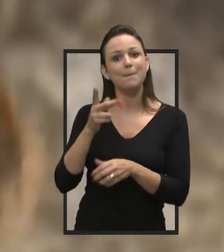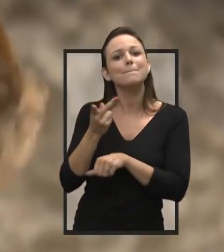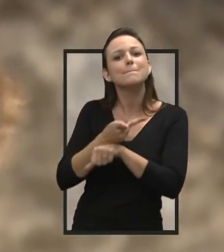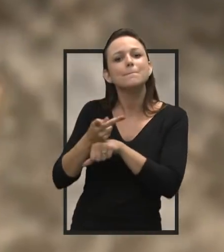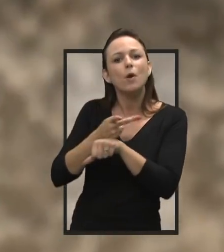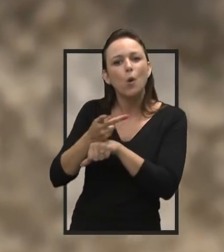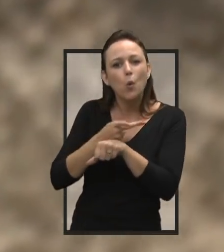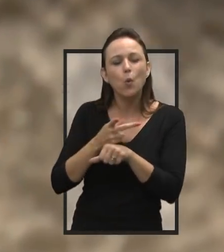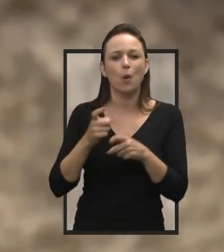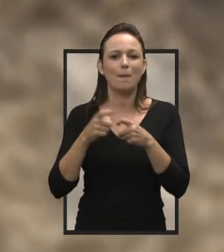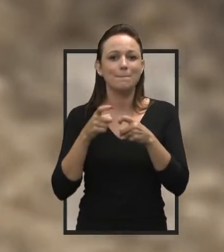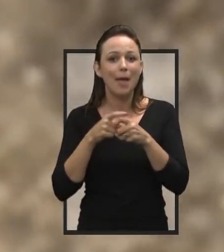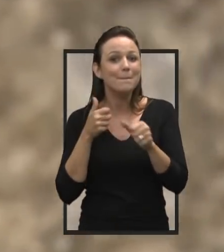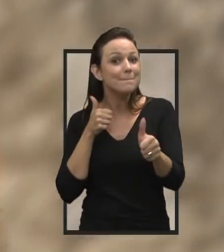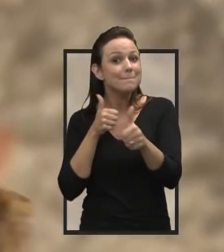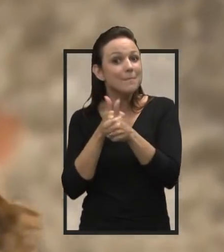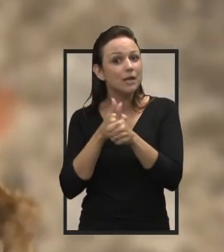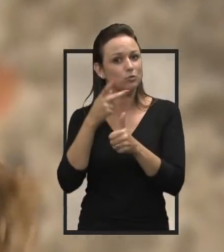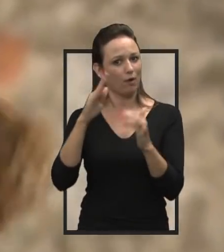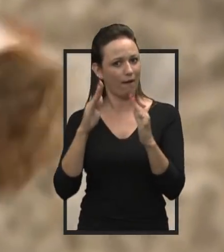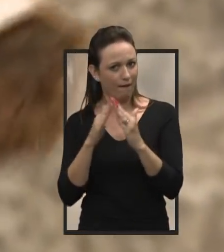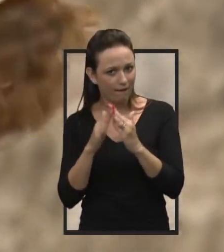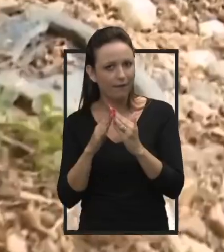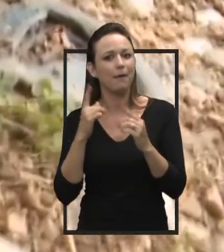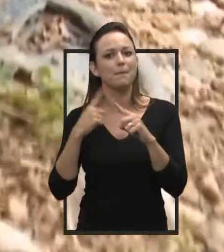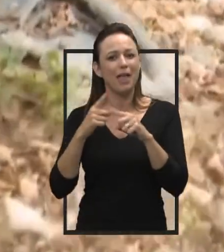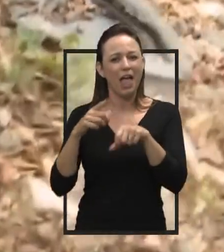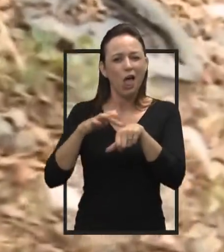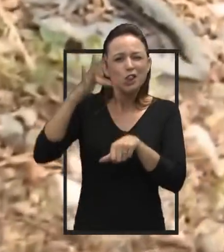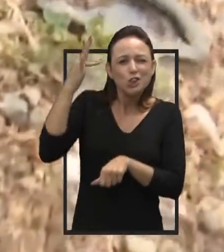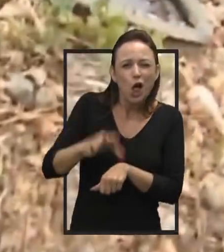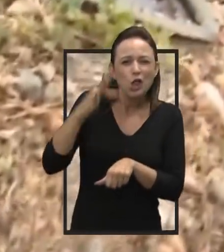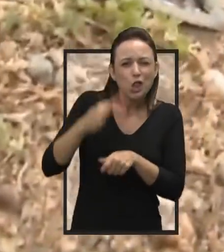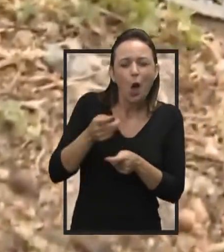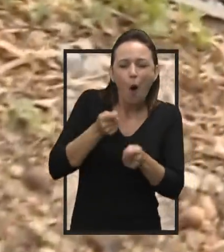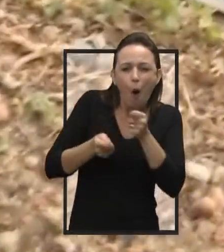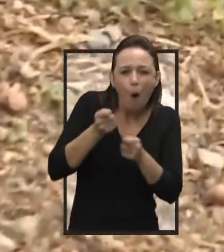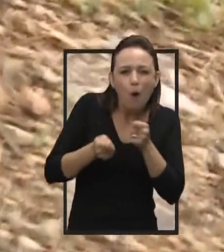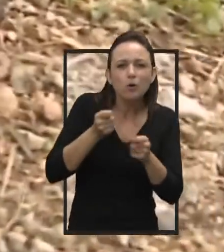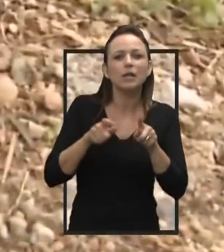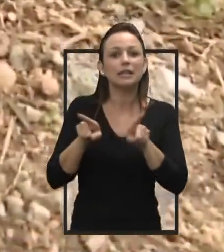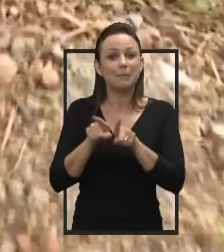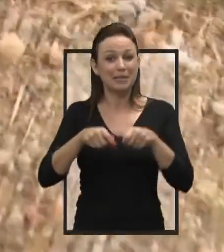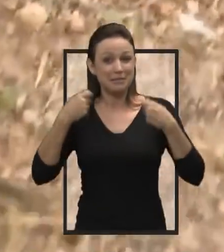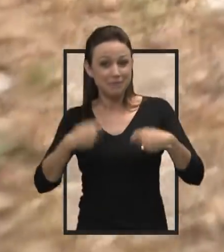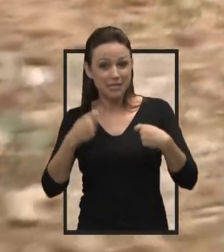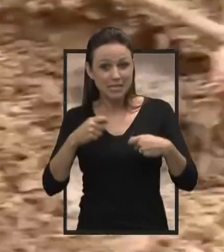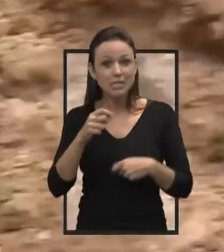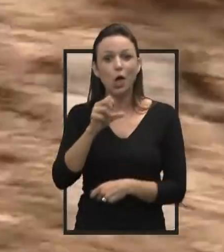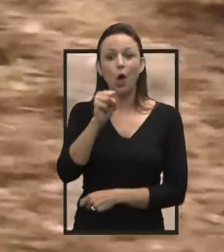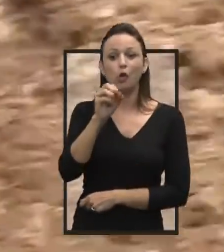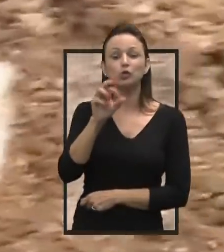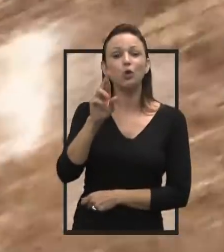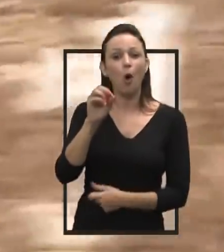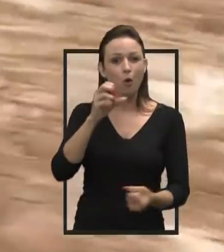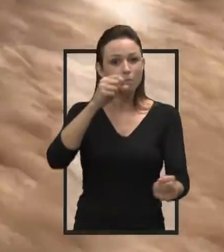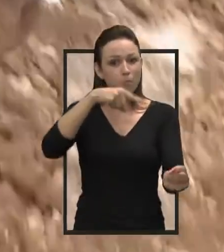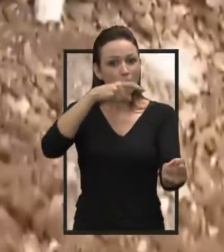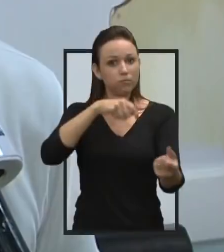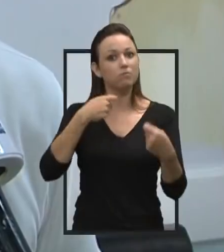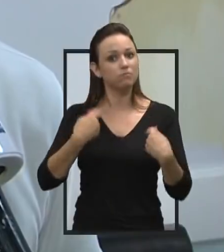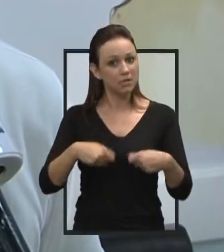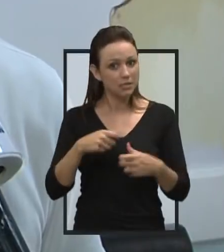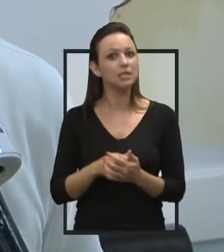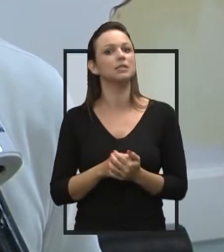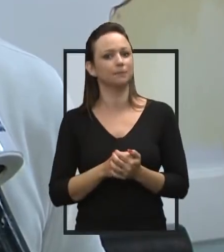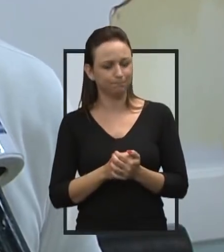procure o serviço médico mais próximo para que a dor seja controlada e, em casos necessários, o soro seja administrado.